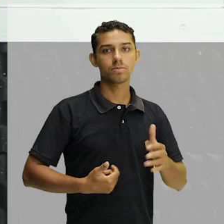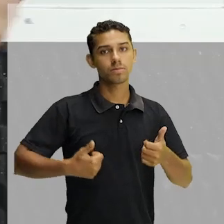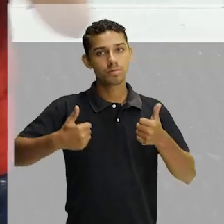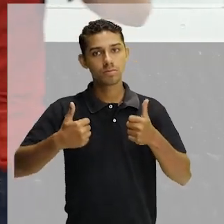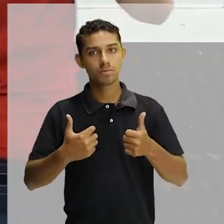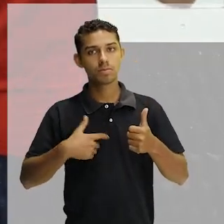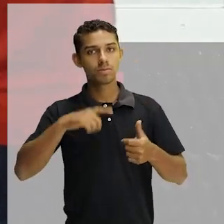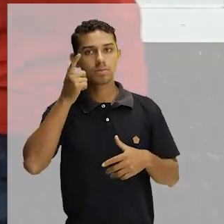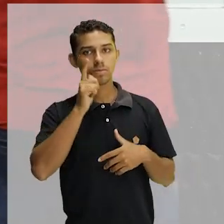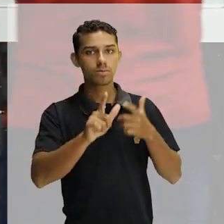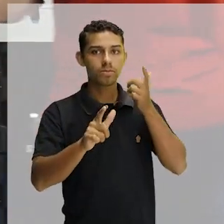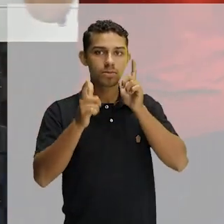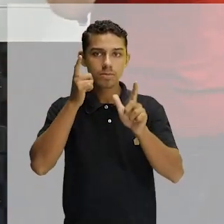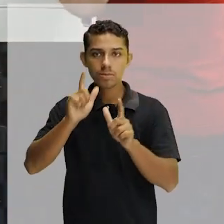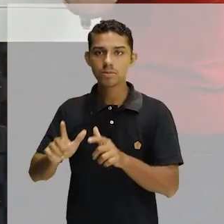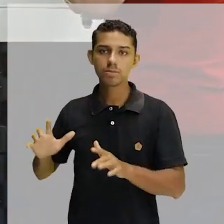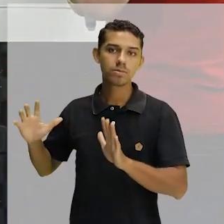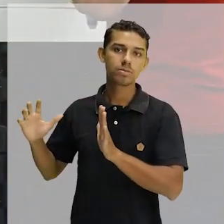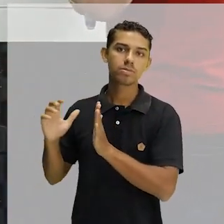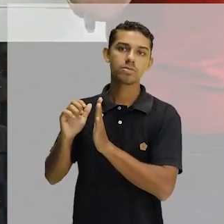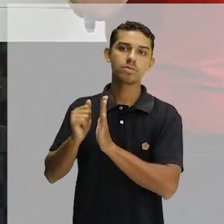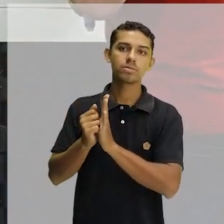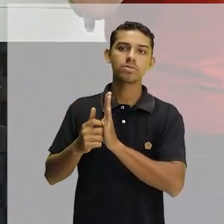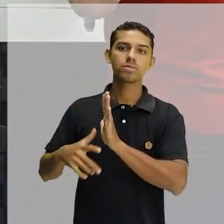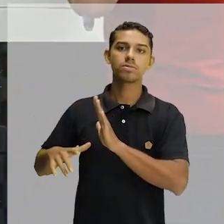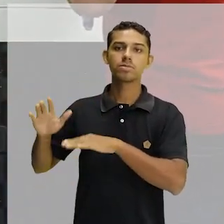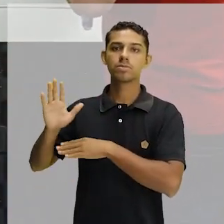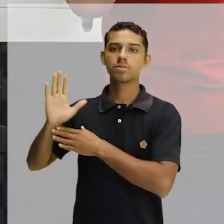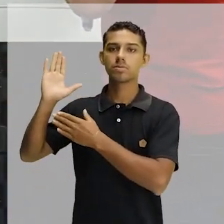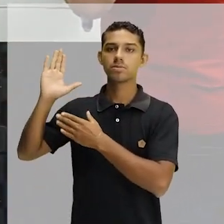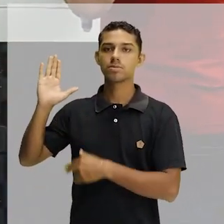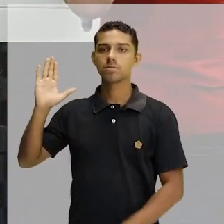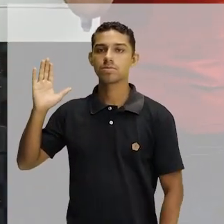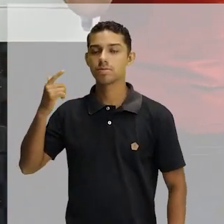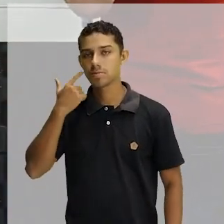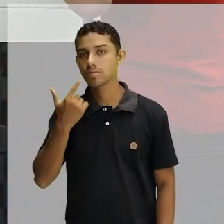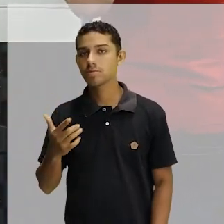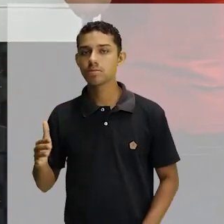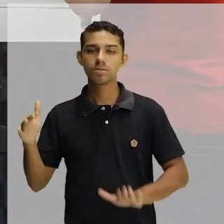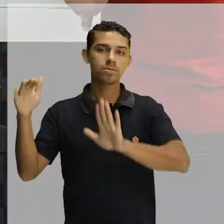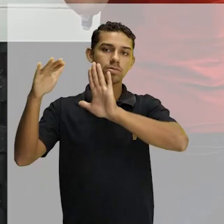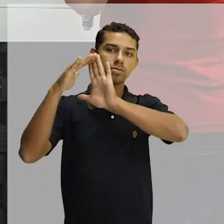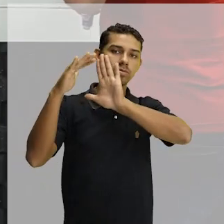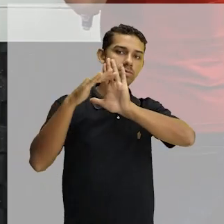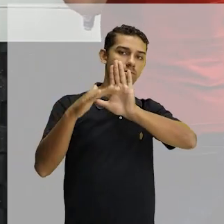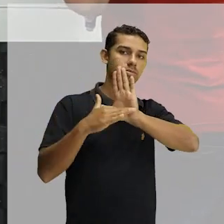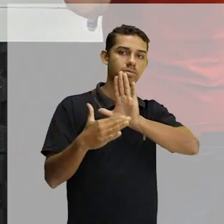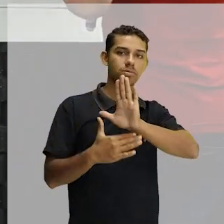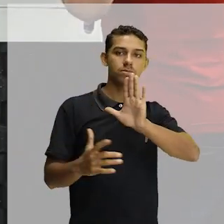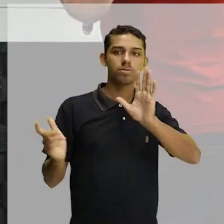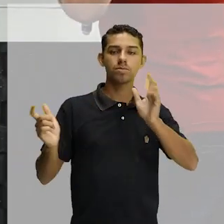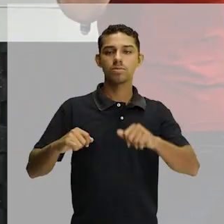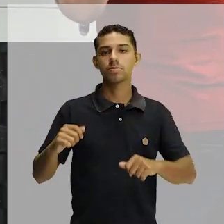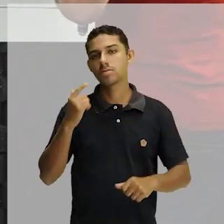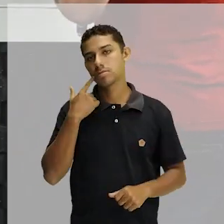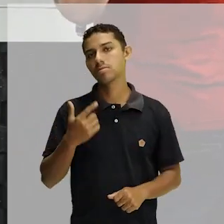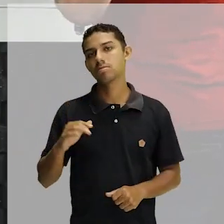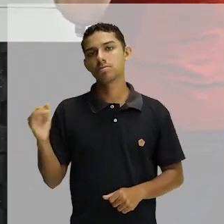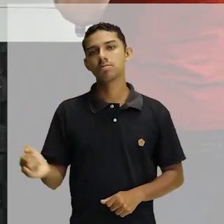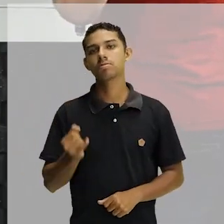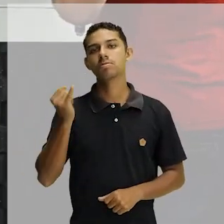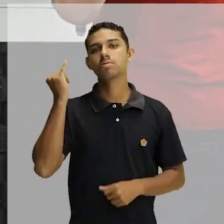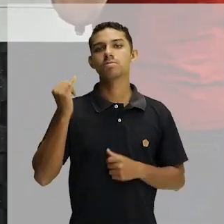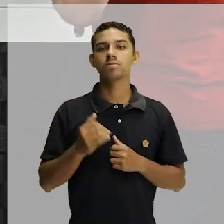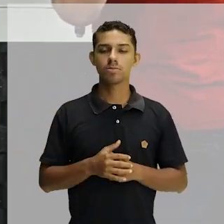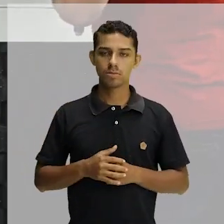garantias que nós teremos dentro desse Estado. Então, aqui, as garantias serão também alvos